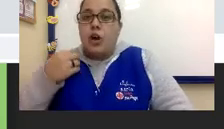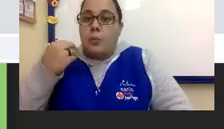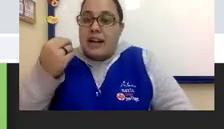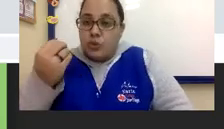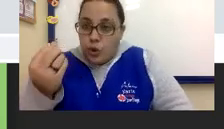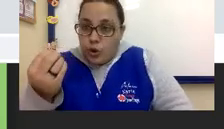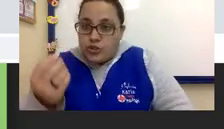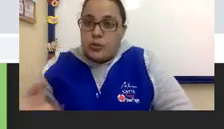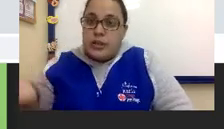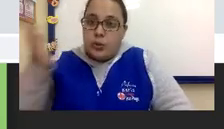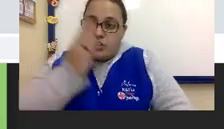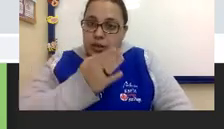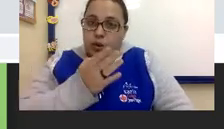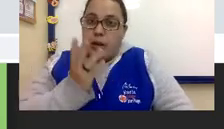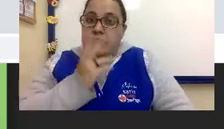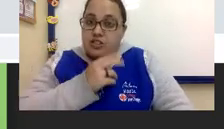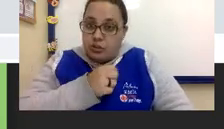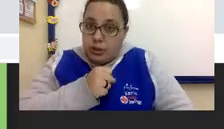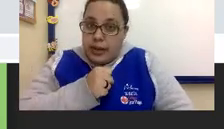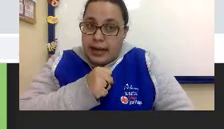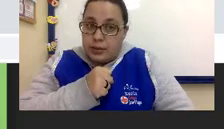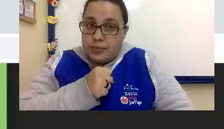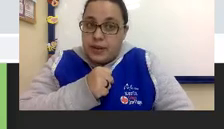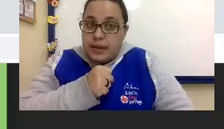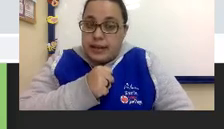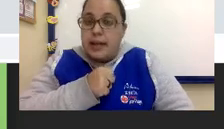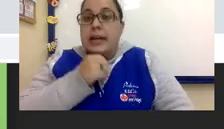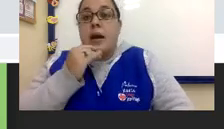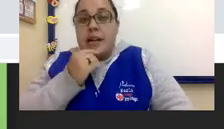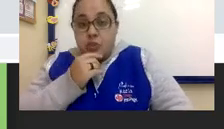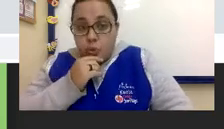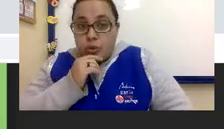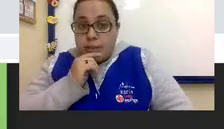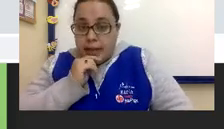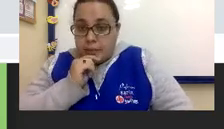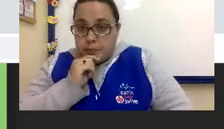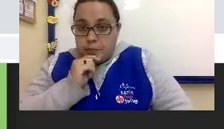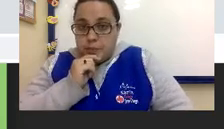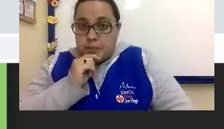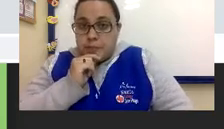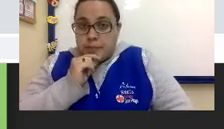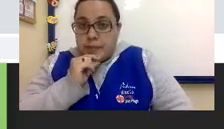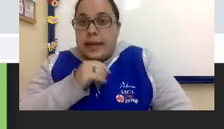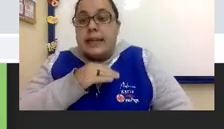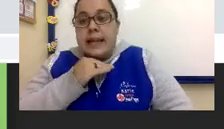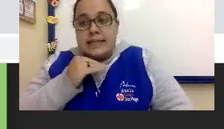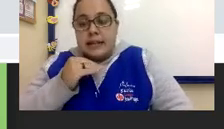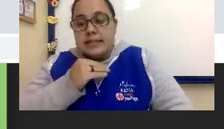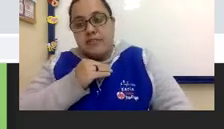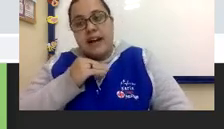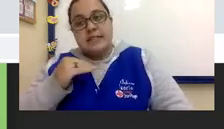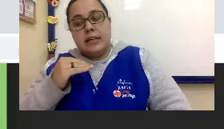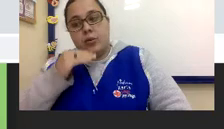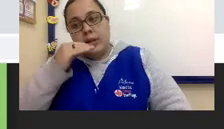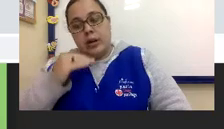Ele é um órgão mais grosso que o anterior, que é o intestino delgado, né? E é mais curto também. E